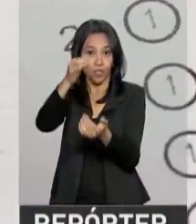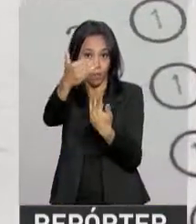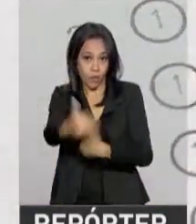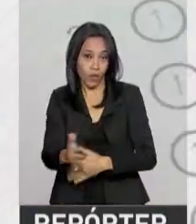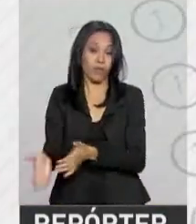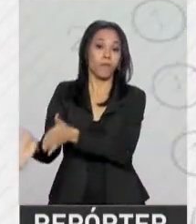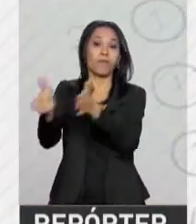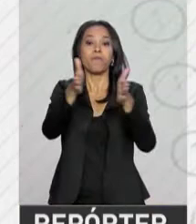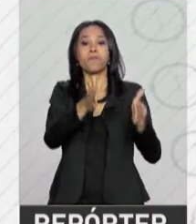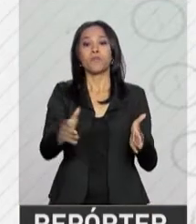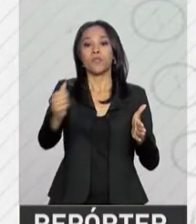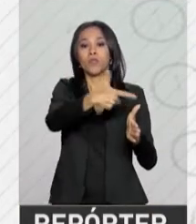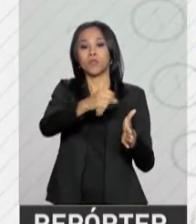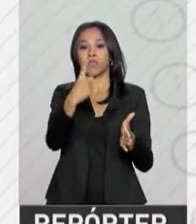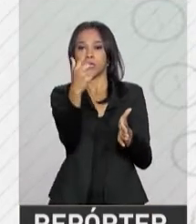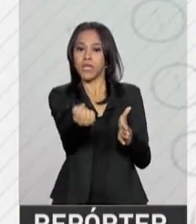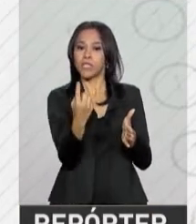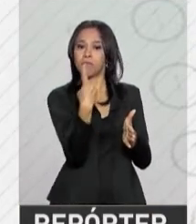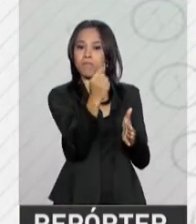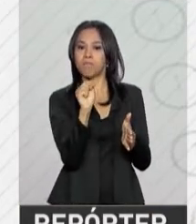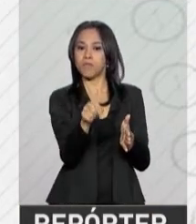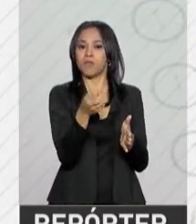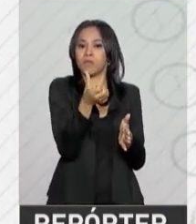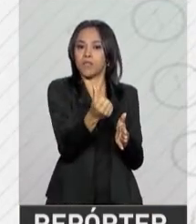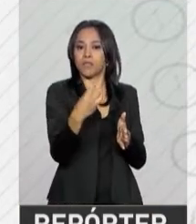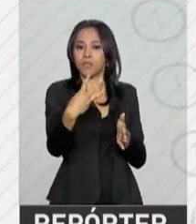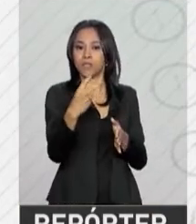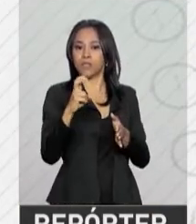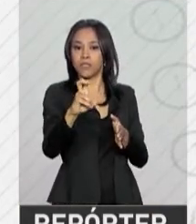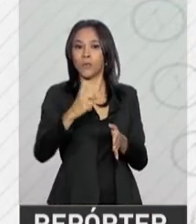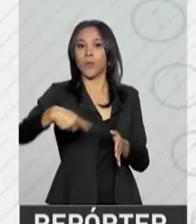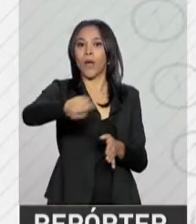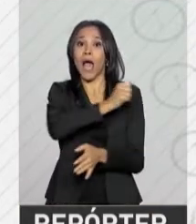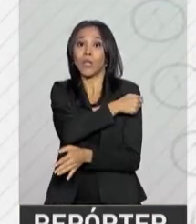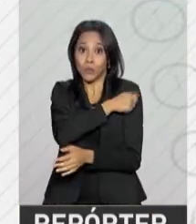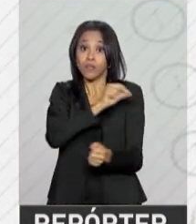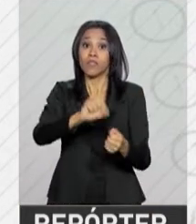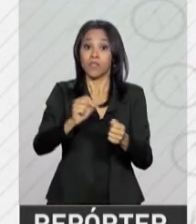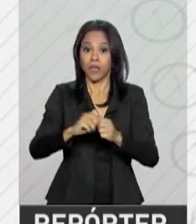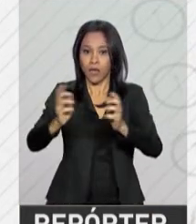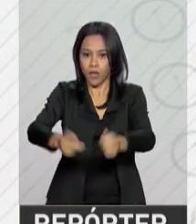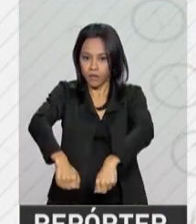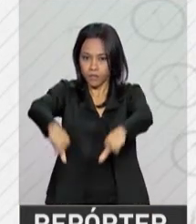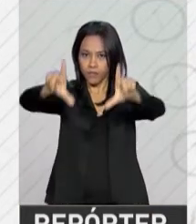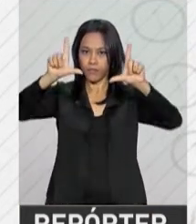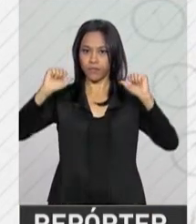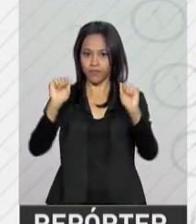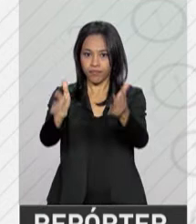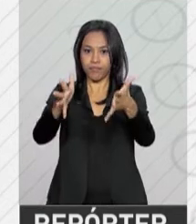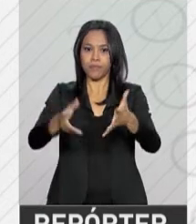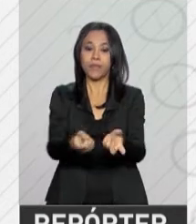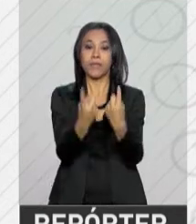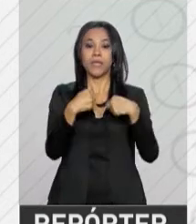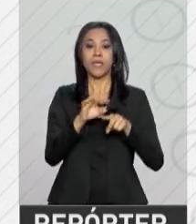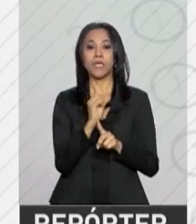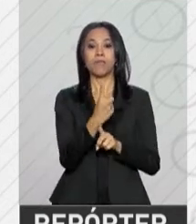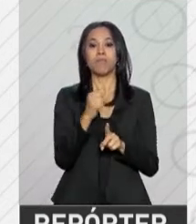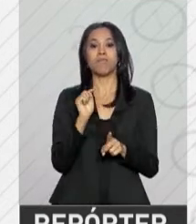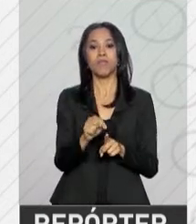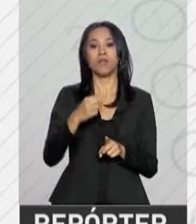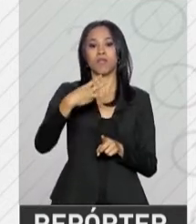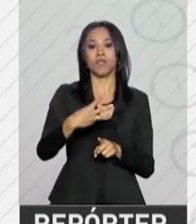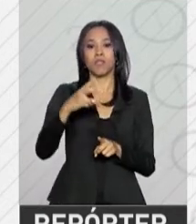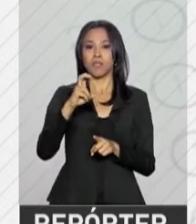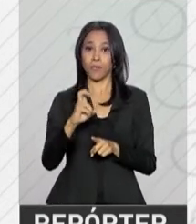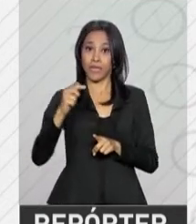2017, 1.635 alunos fizeram a videoprova e 1.357 optaram por